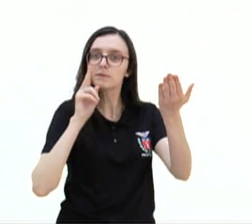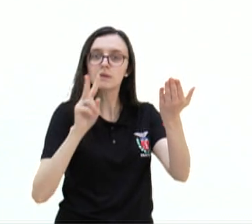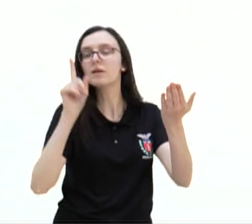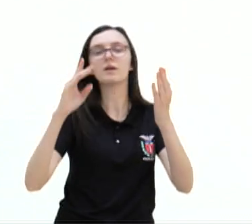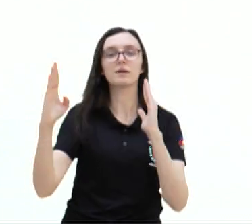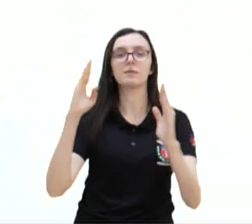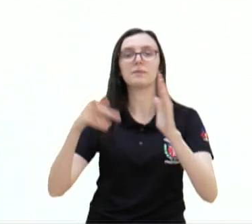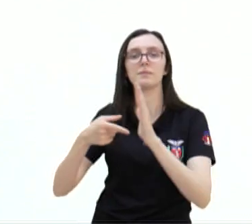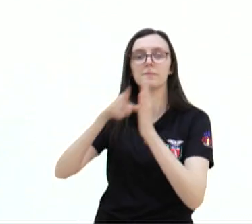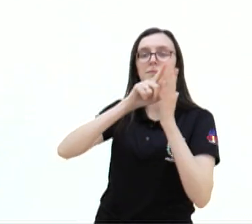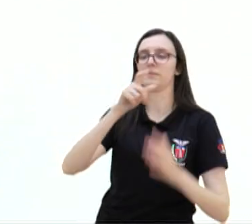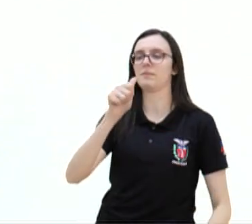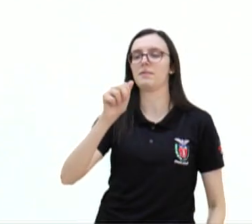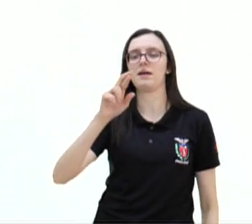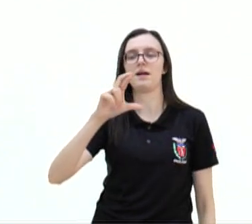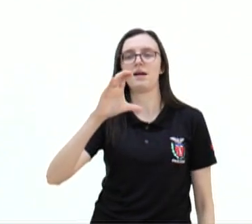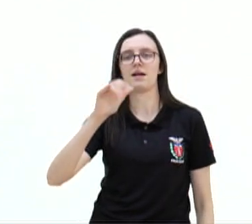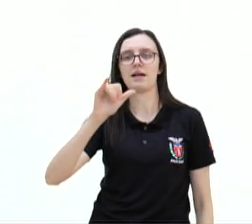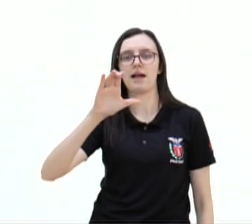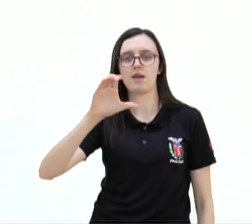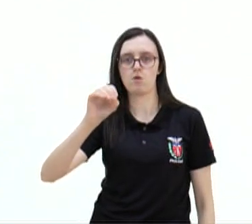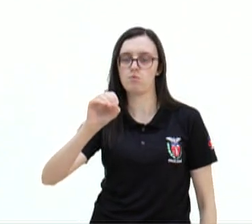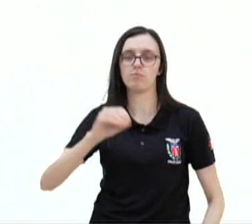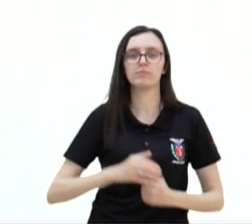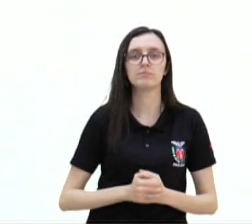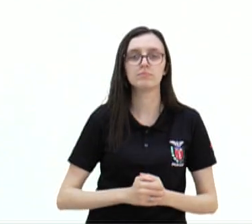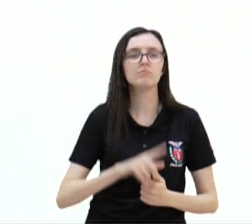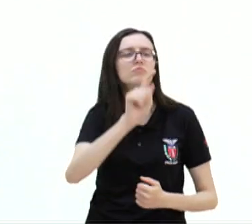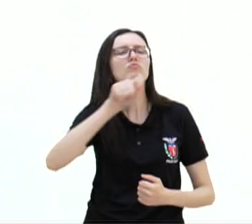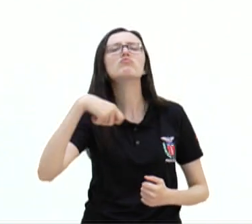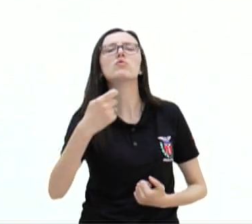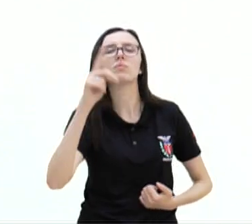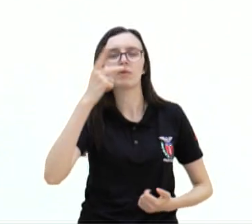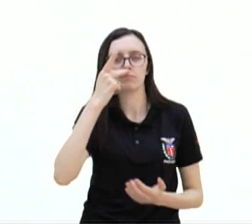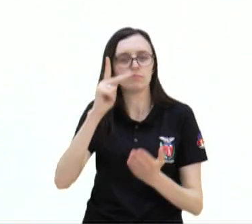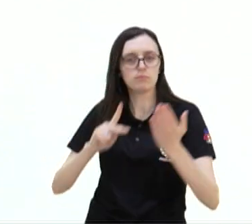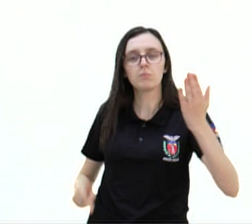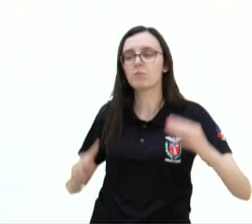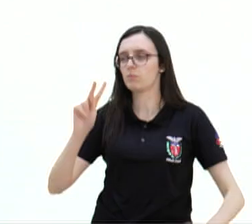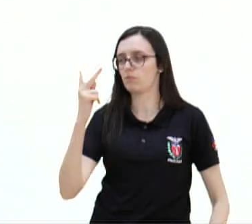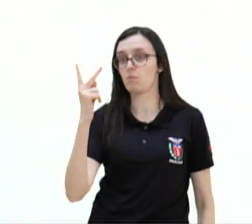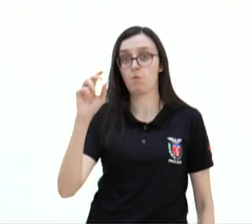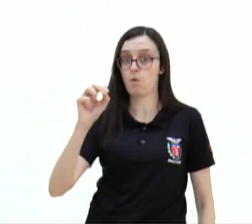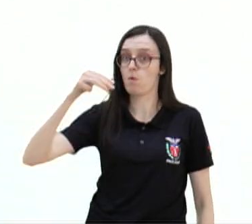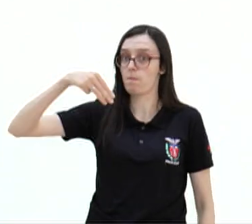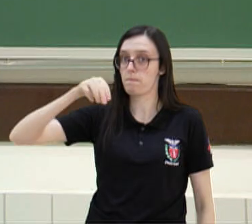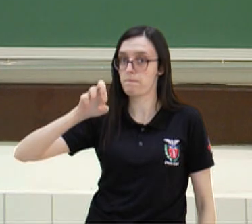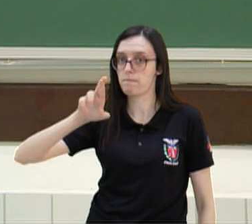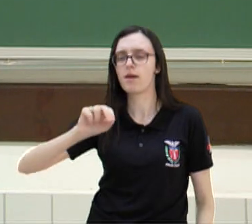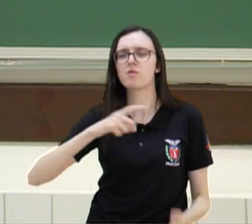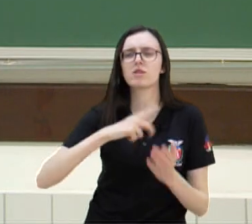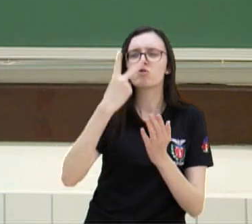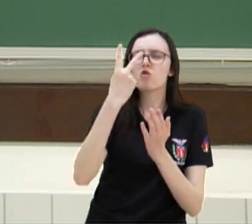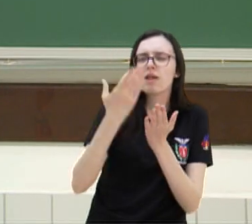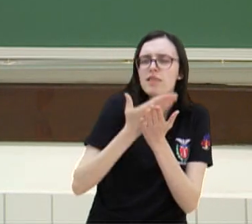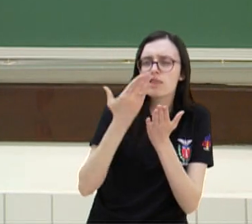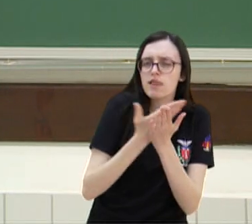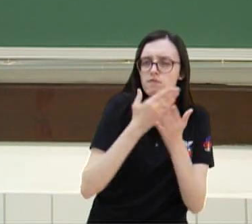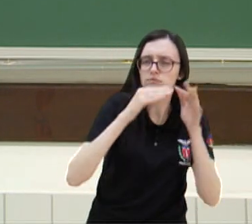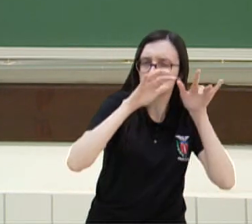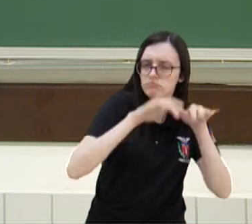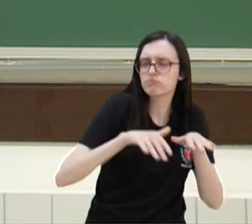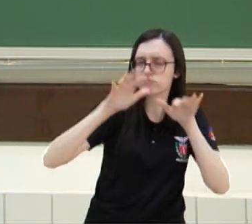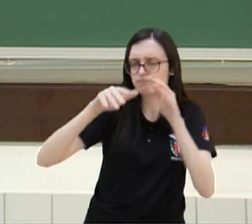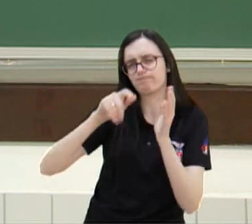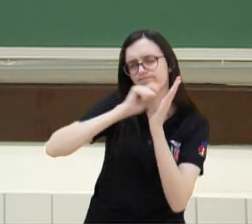período arcaico. Esse cara aqui é chamado poeta Homero. Ele escreveu 2 livros,